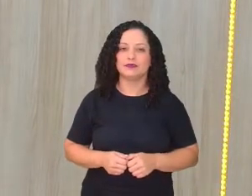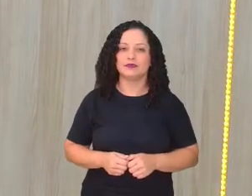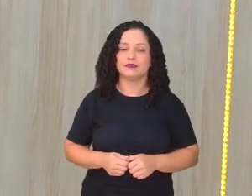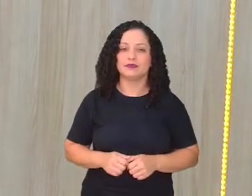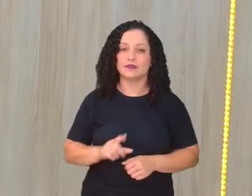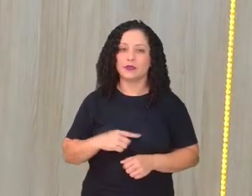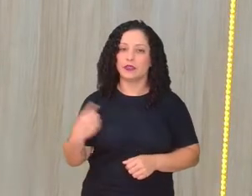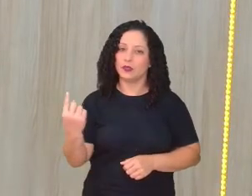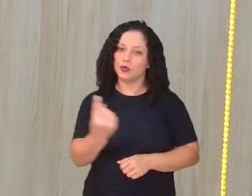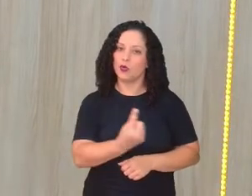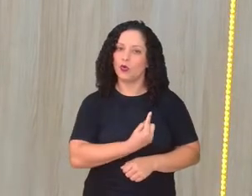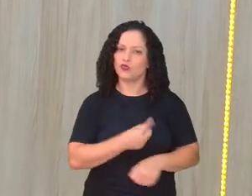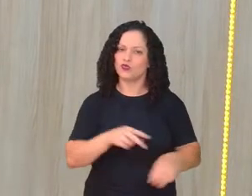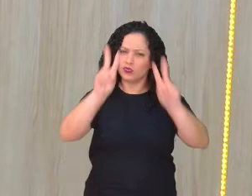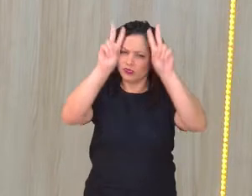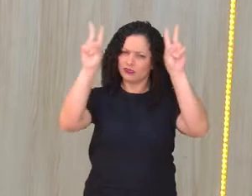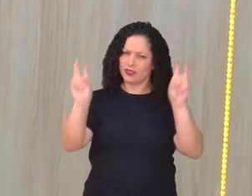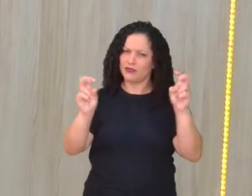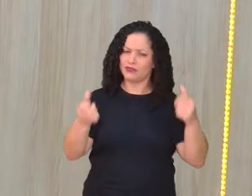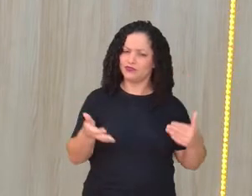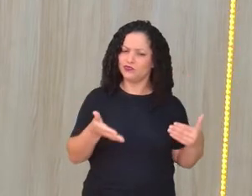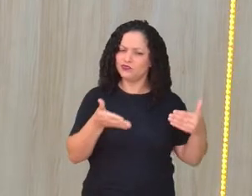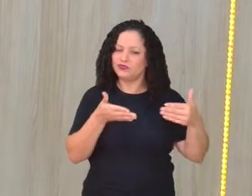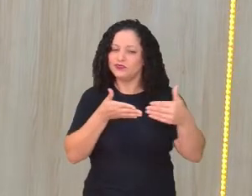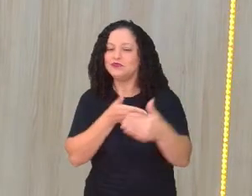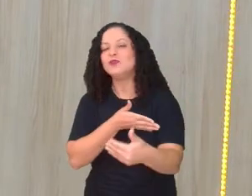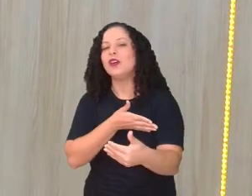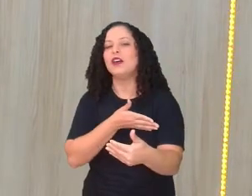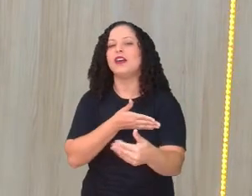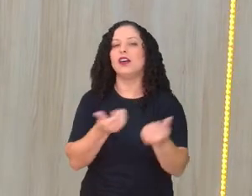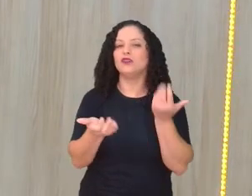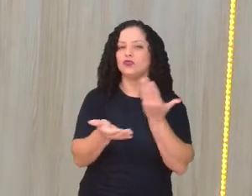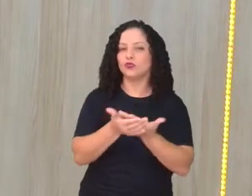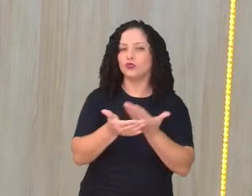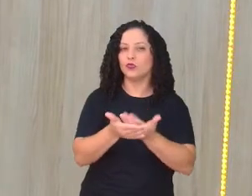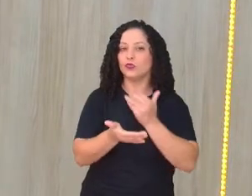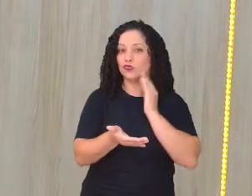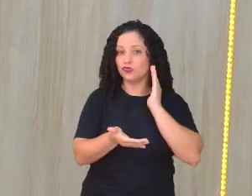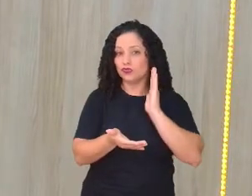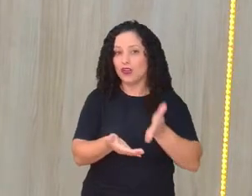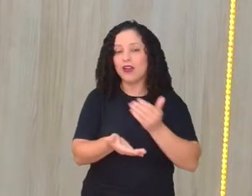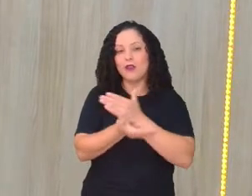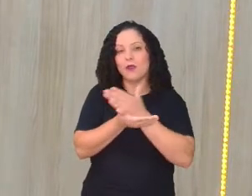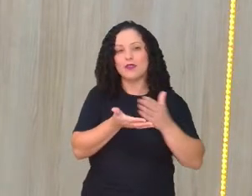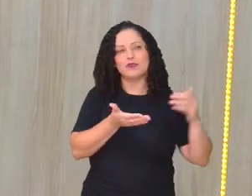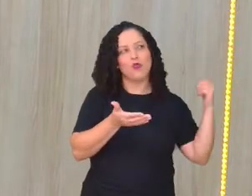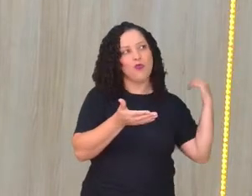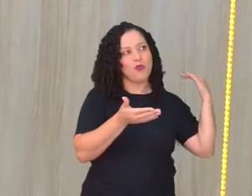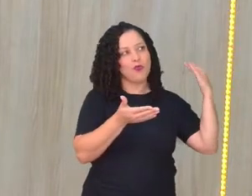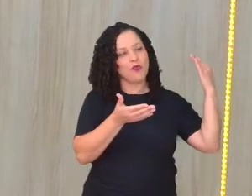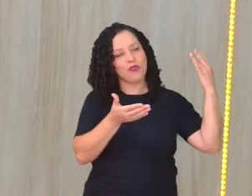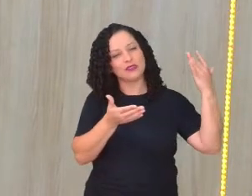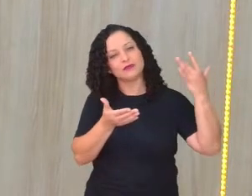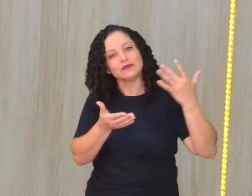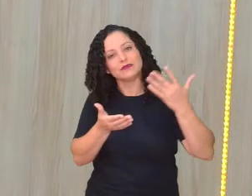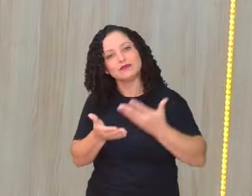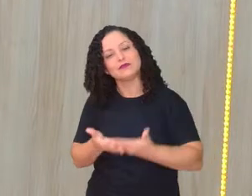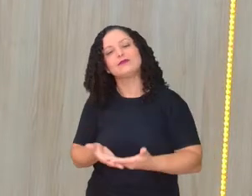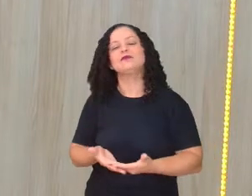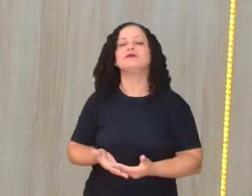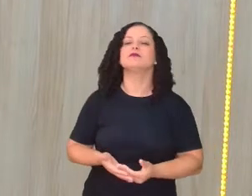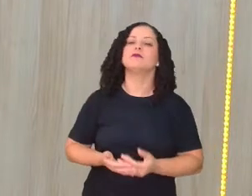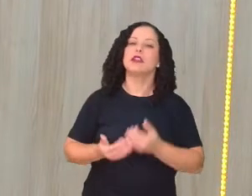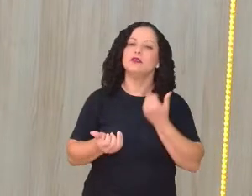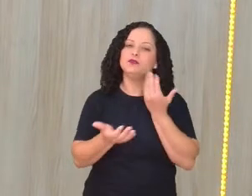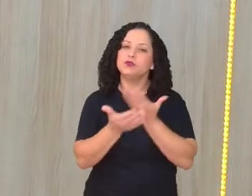dar continuidade à temática que a gente vem trabalhando, né? A gente começou na aula passada trabalhando sobre as